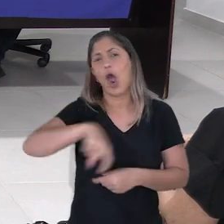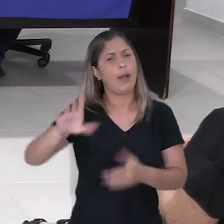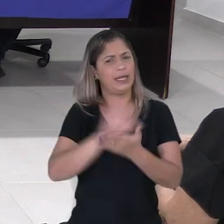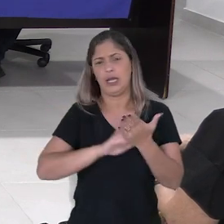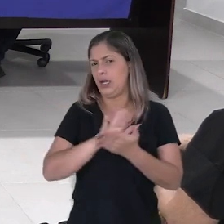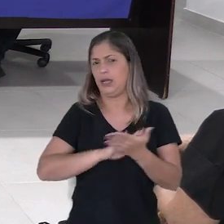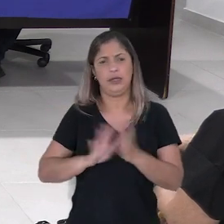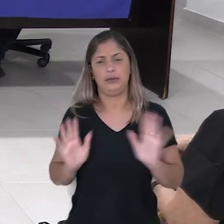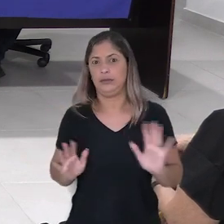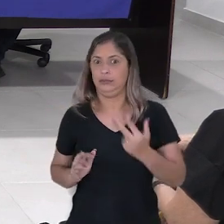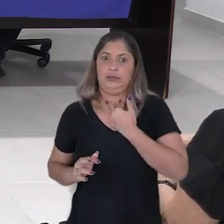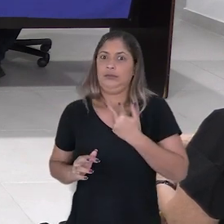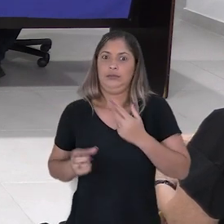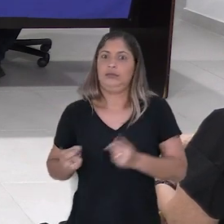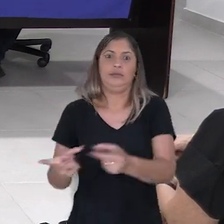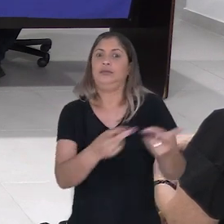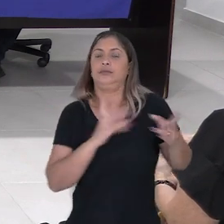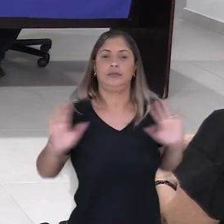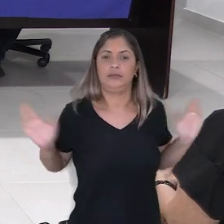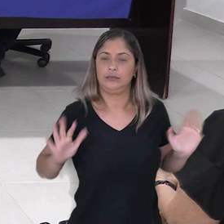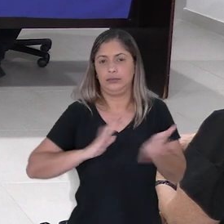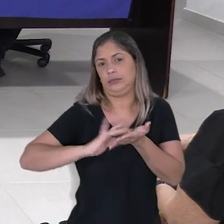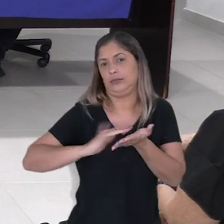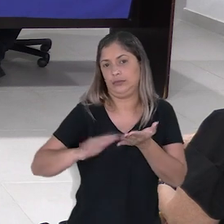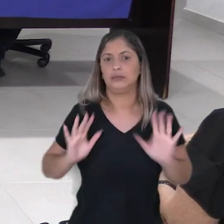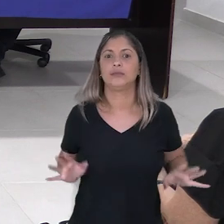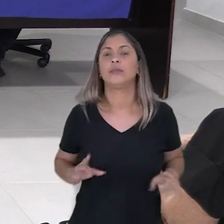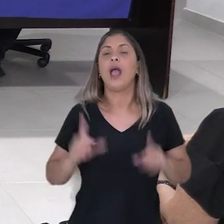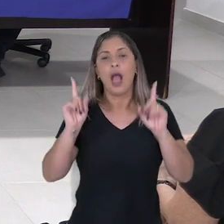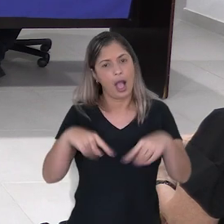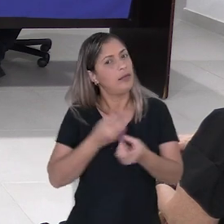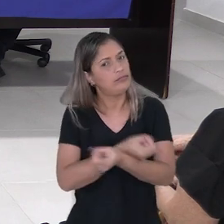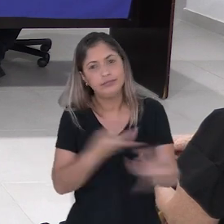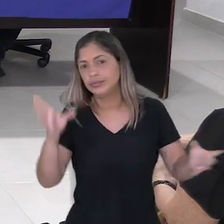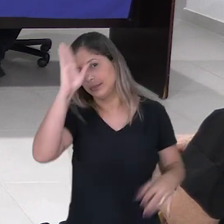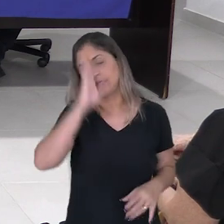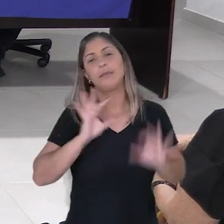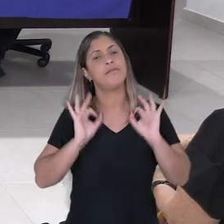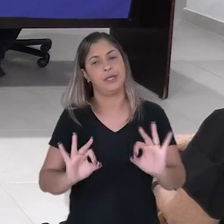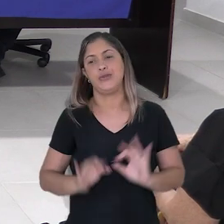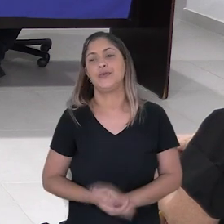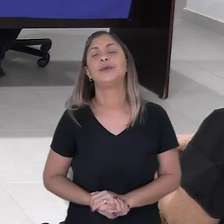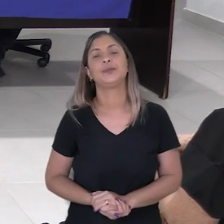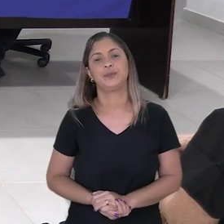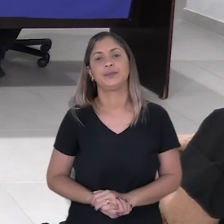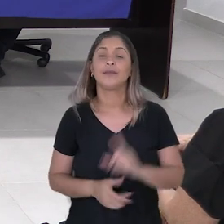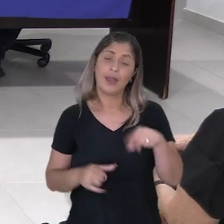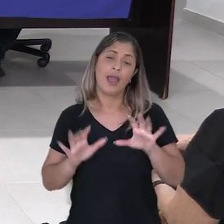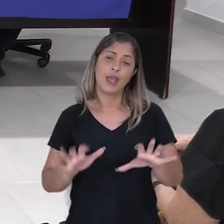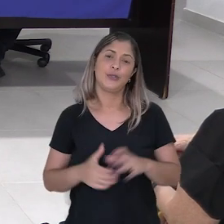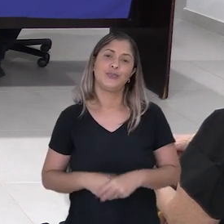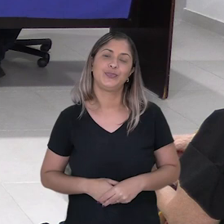não, nem ele pode comercializar essa obra em Braille depois, né? Isso tudo é distribuído de forma gratuita, tá? Acho que é